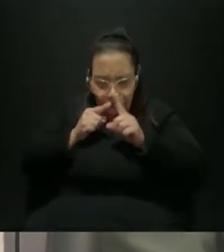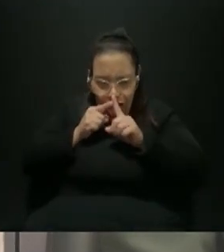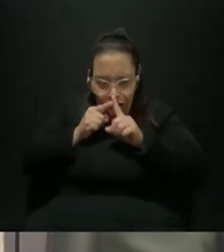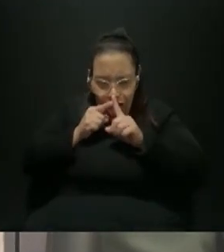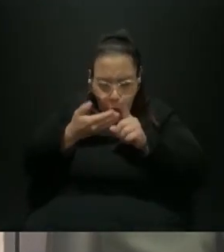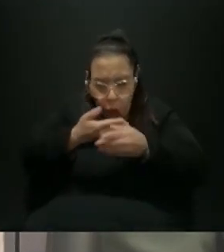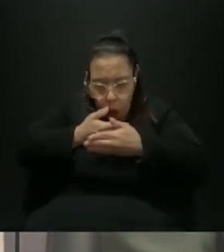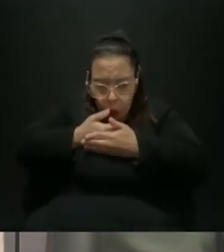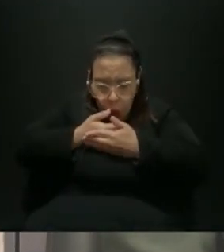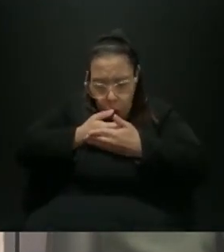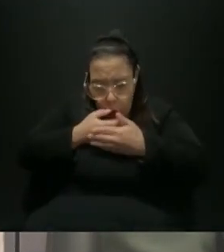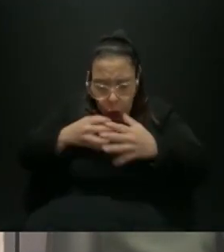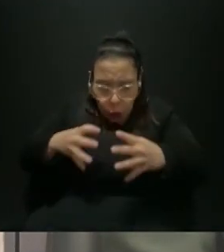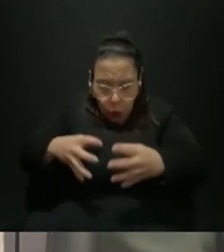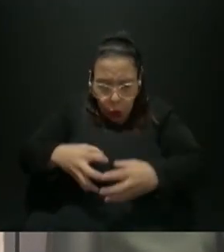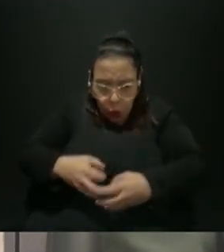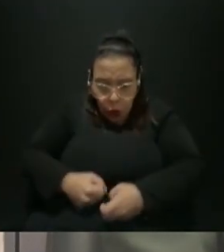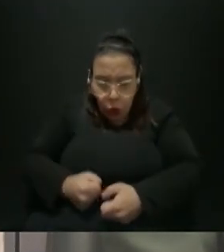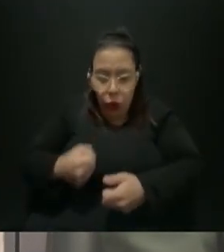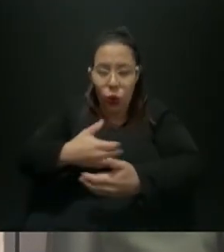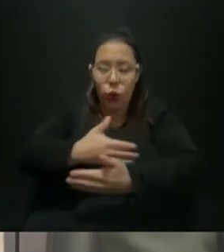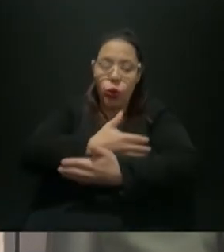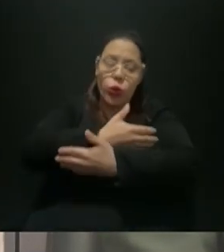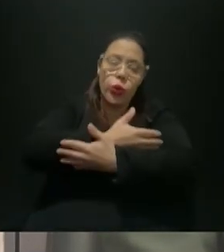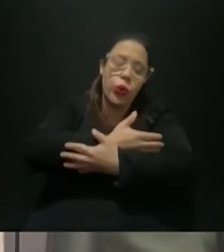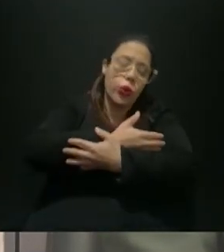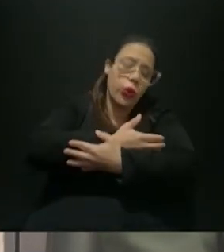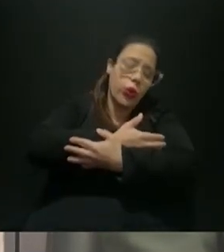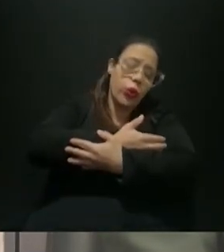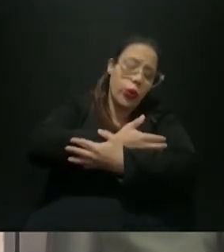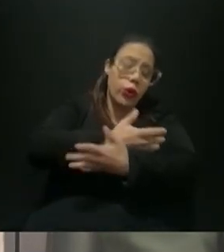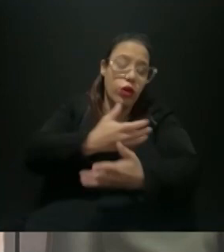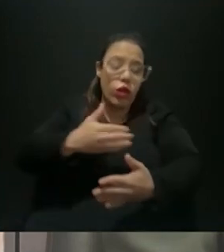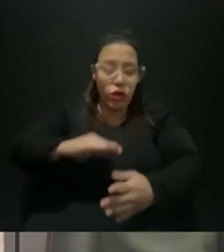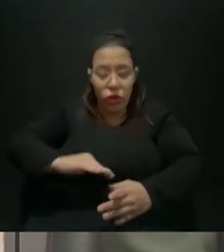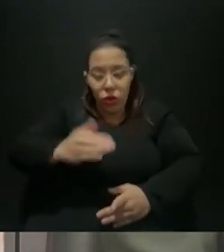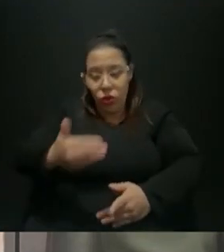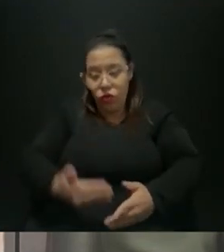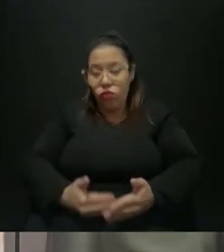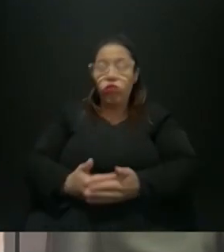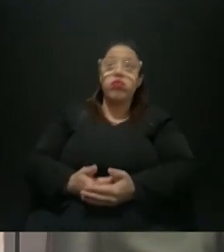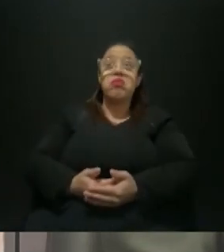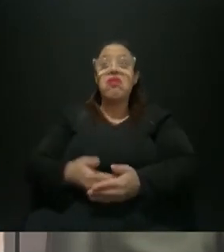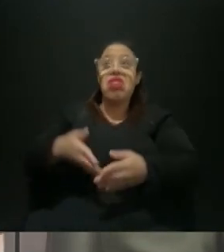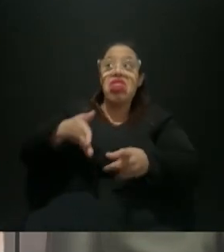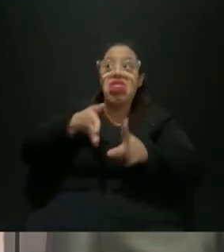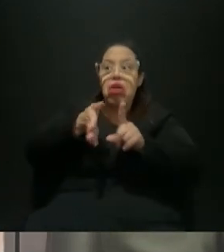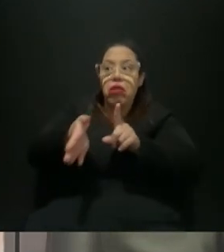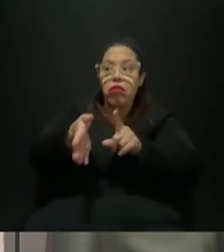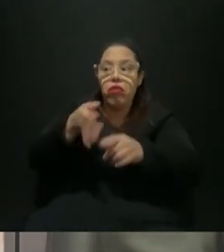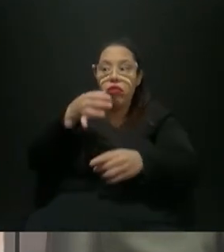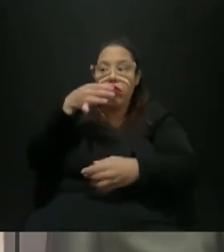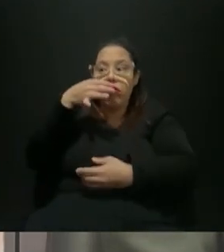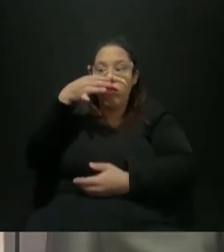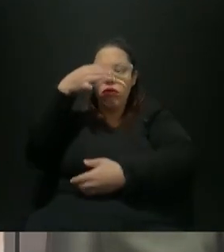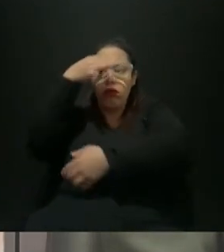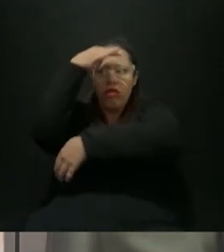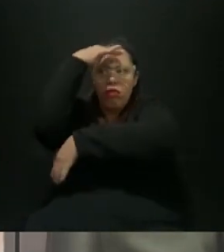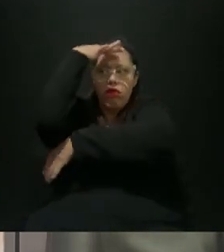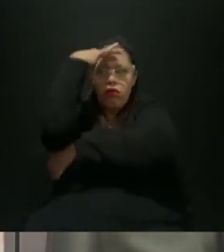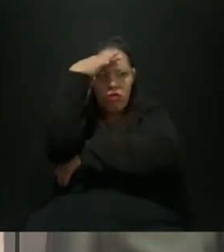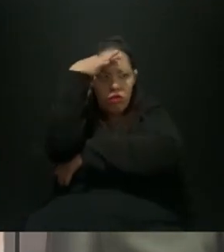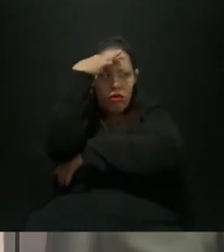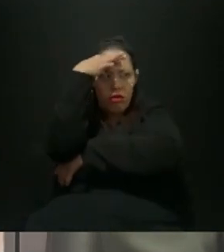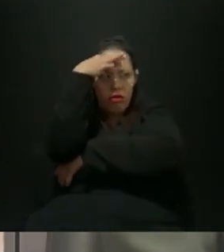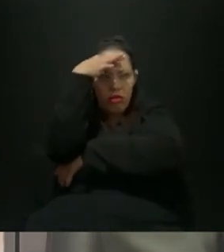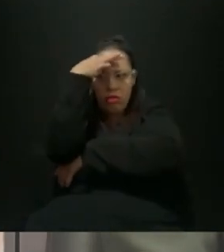do colo da mãe, recebendo tudo lá dentro da barriga. De repente ele sai para um lugar totalmente diferente, que ele não consegue se